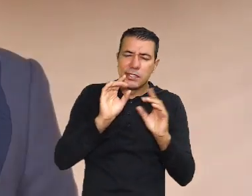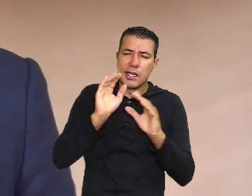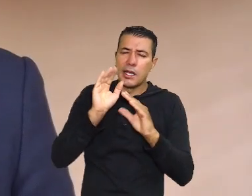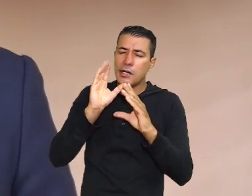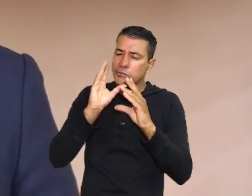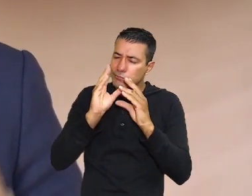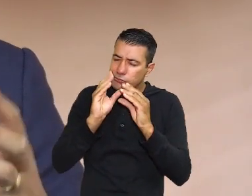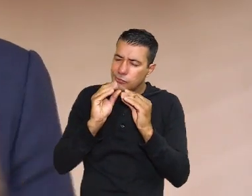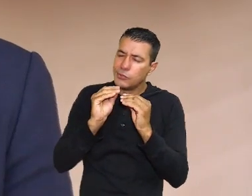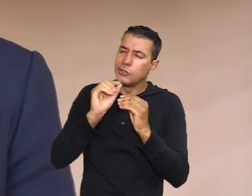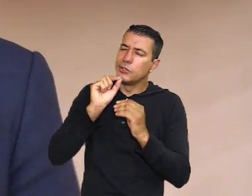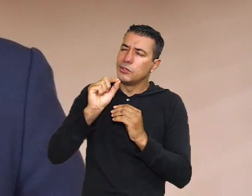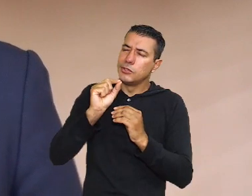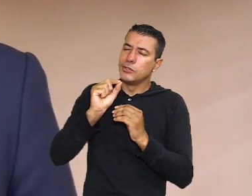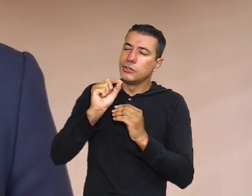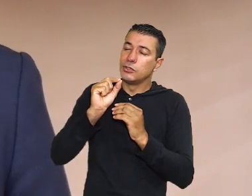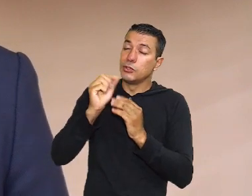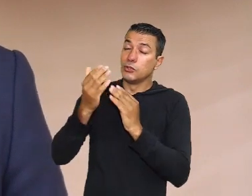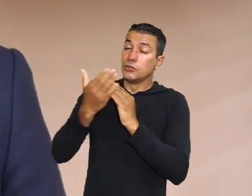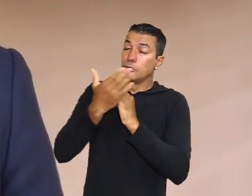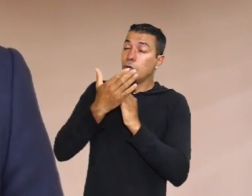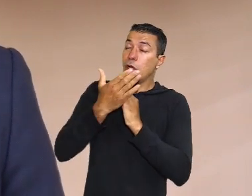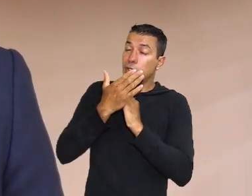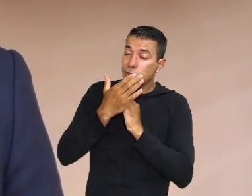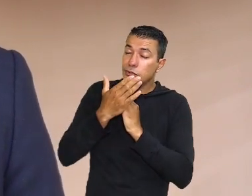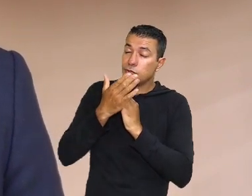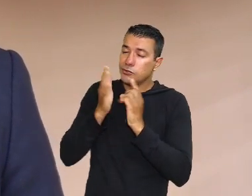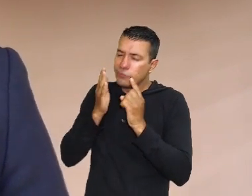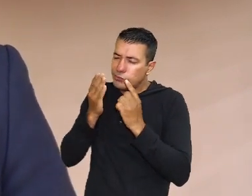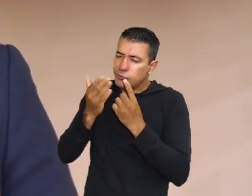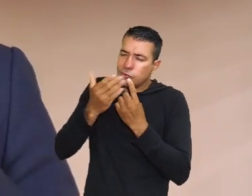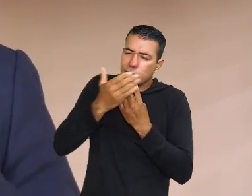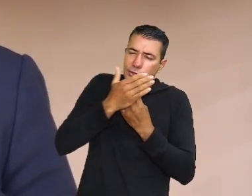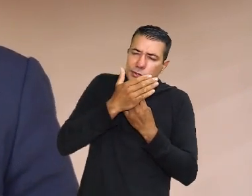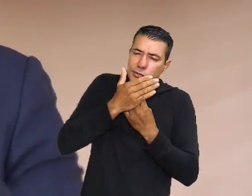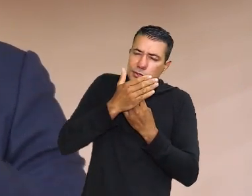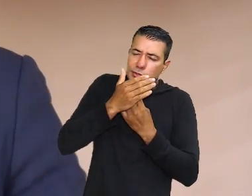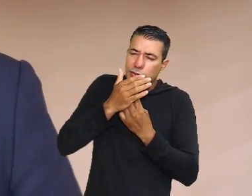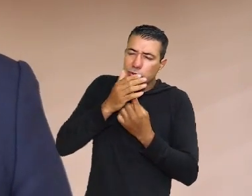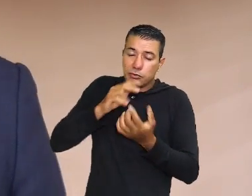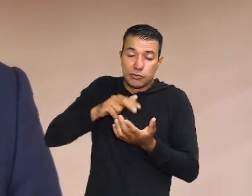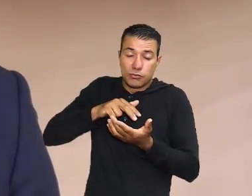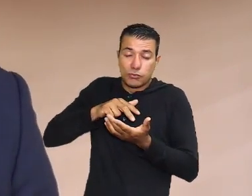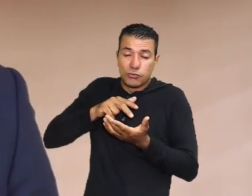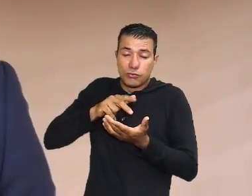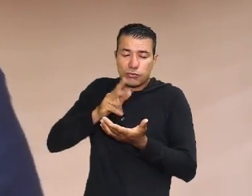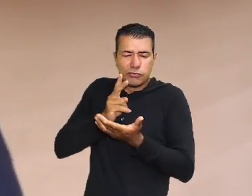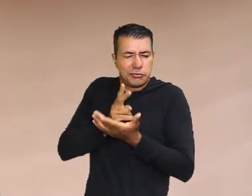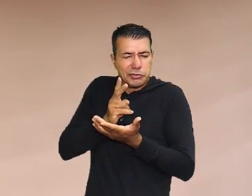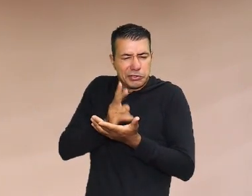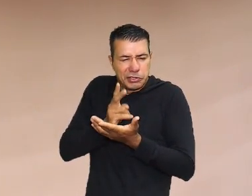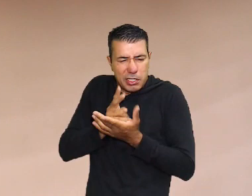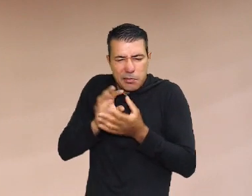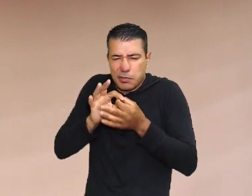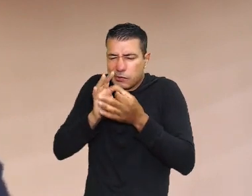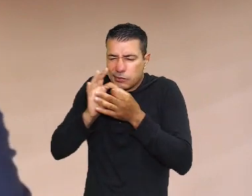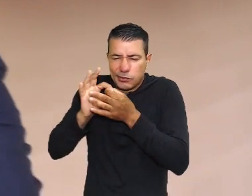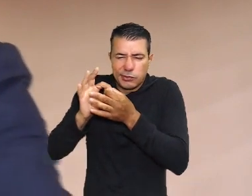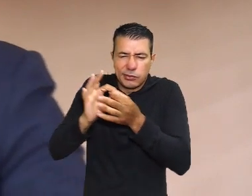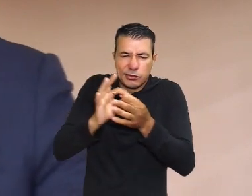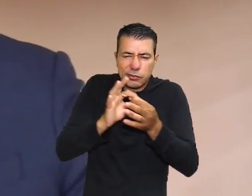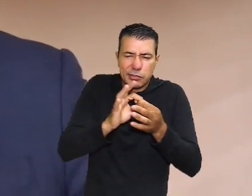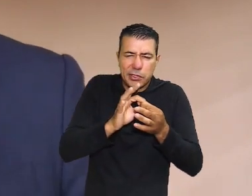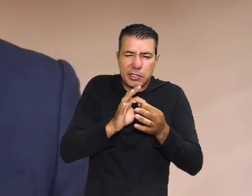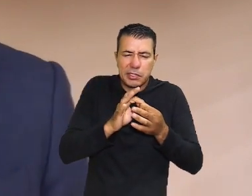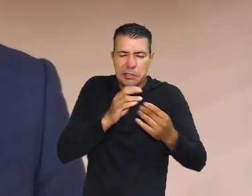o Senhor hoje nos abriga contigo e assim podemos caminhar na certeza de que o Senhor passará conosco pelo vale